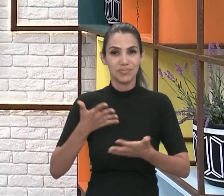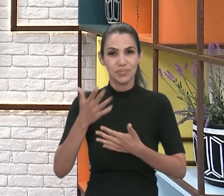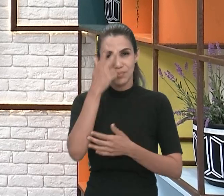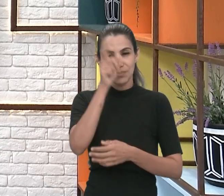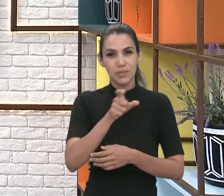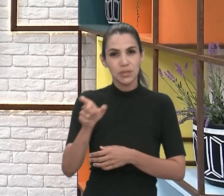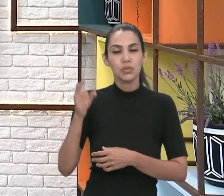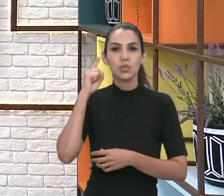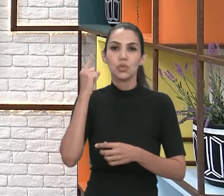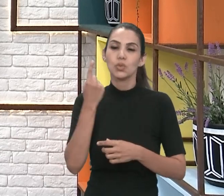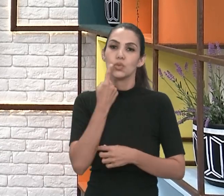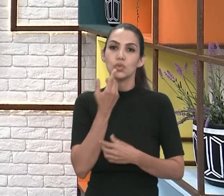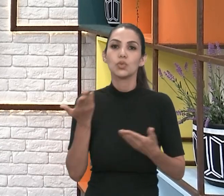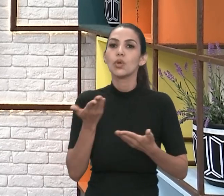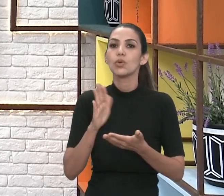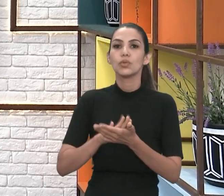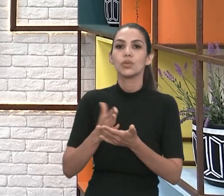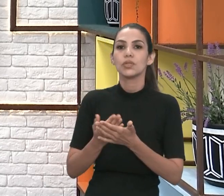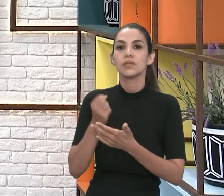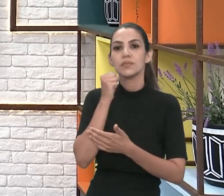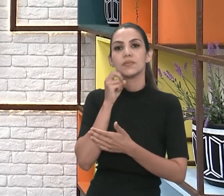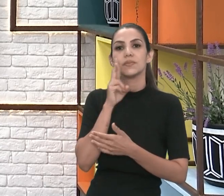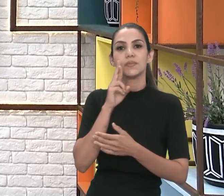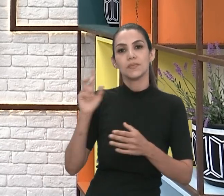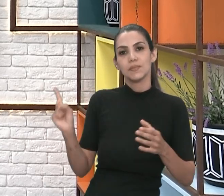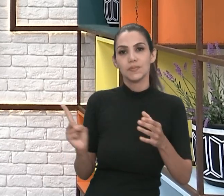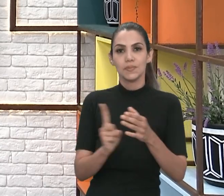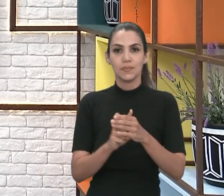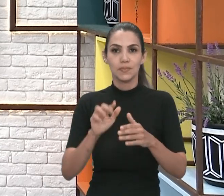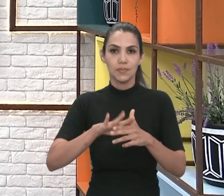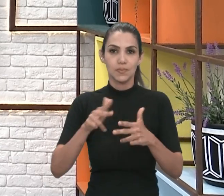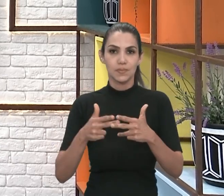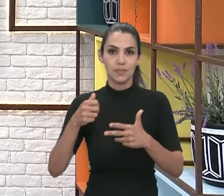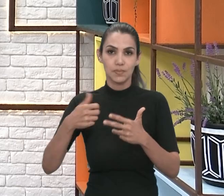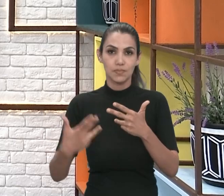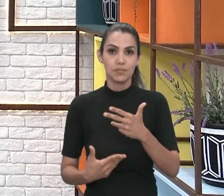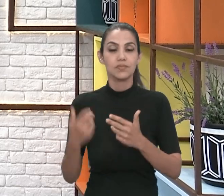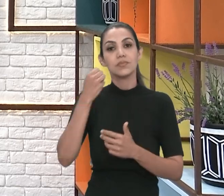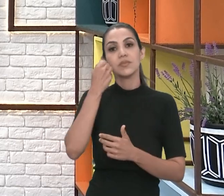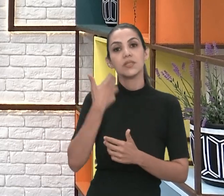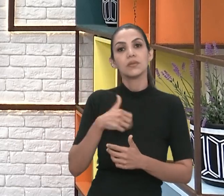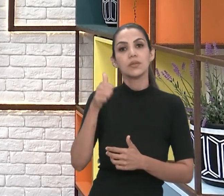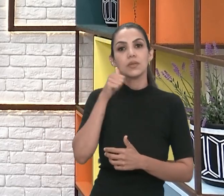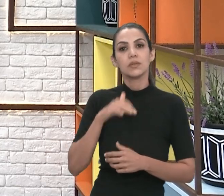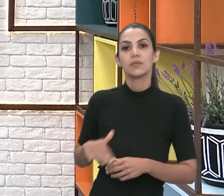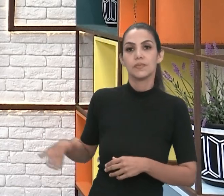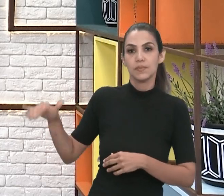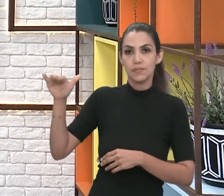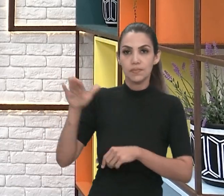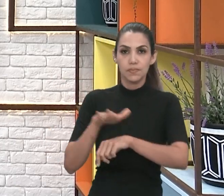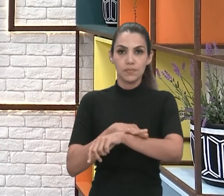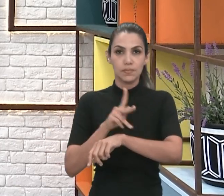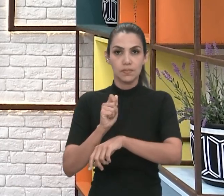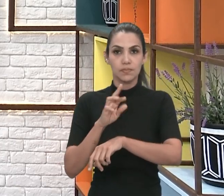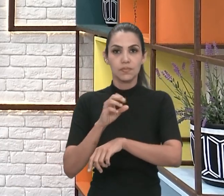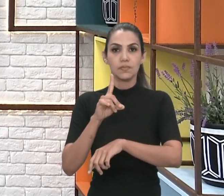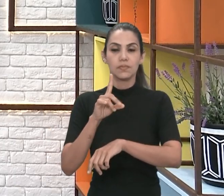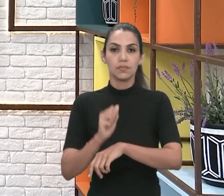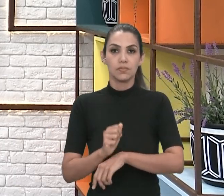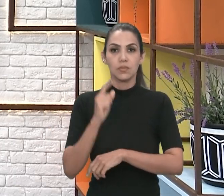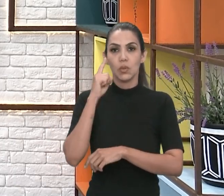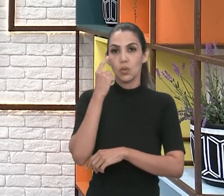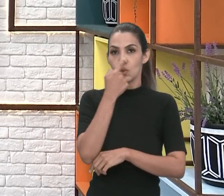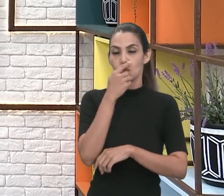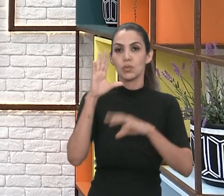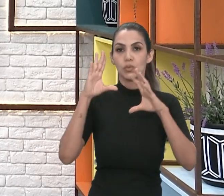E a intérprete de Libras é a Sara Raquel, integrante do Labitave. Ela se descreve como uma mulher de média estatura, tem pele parda,